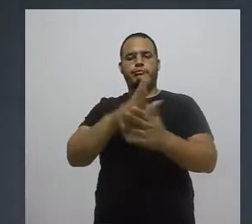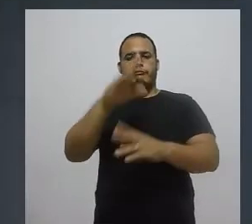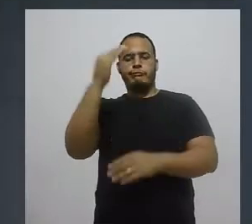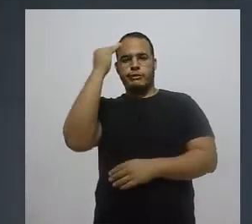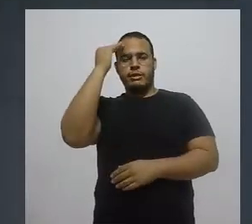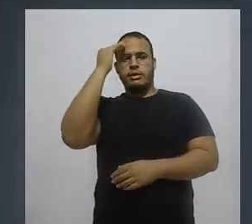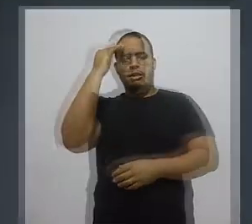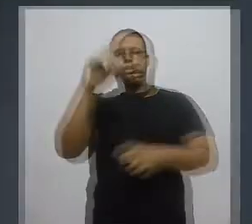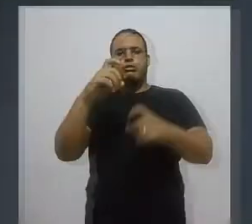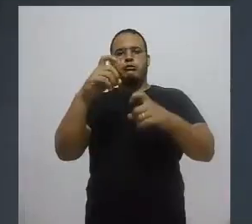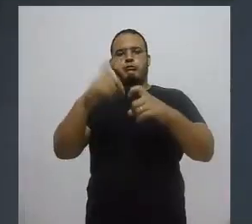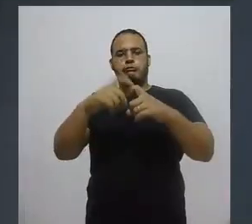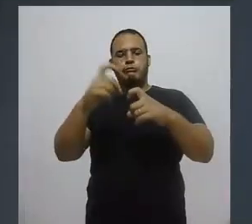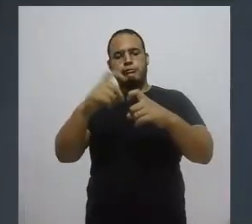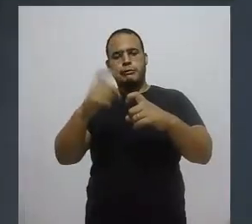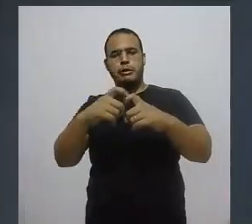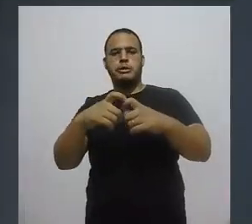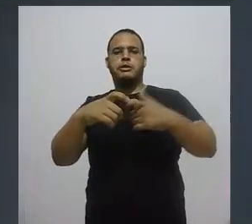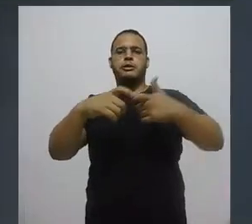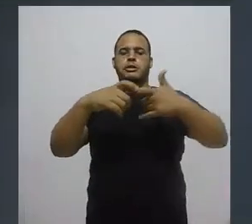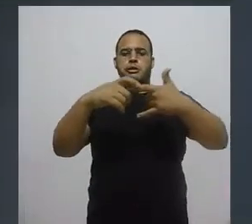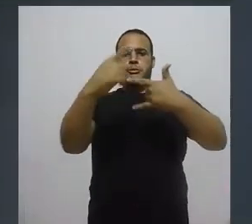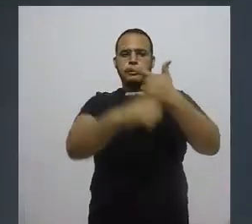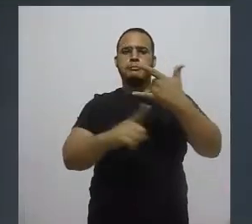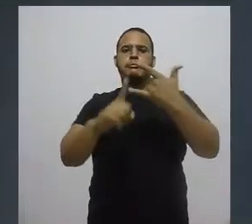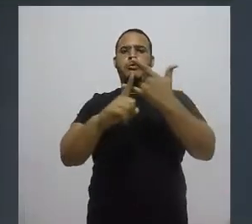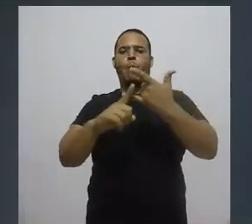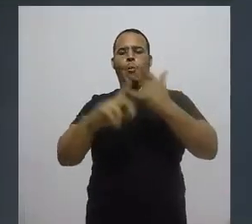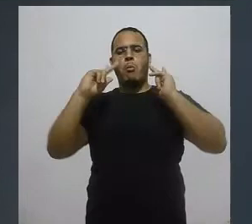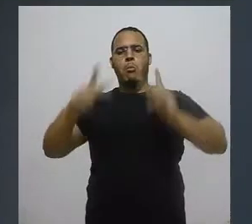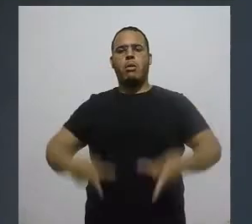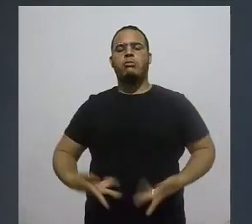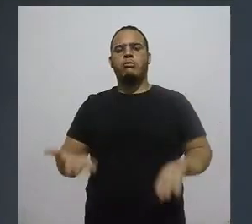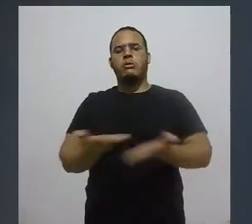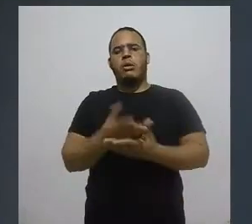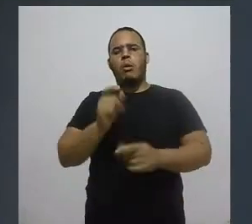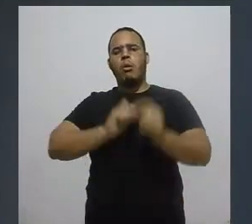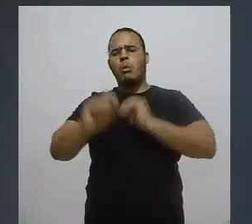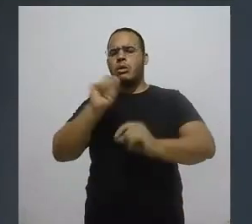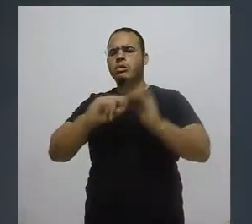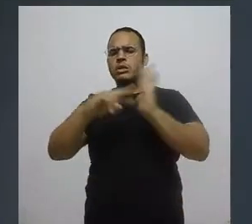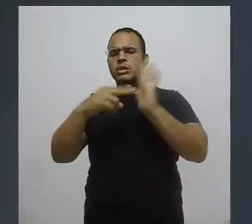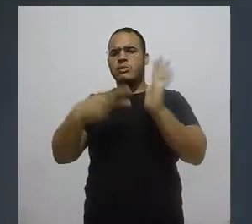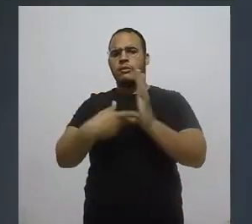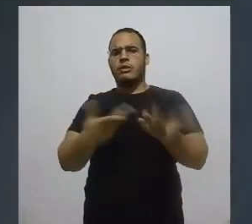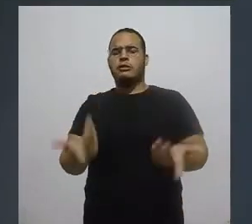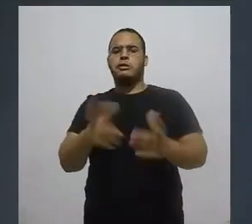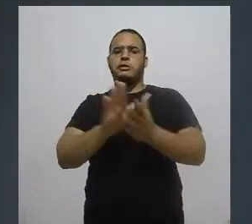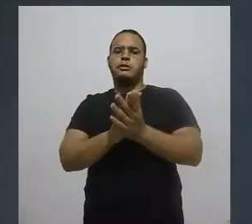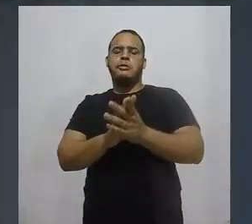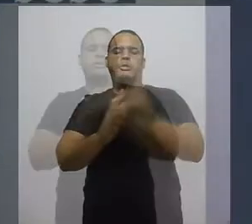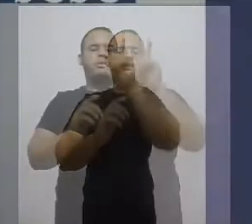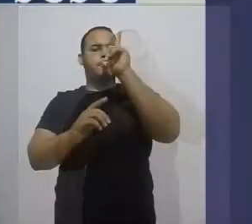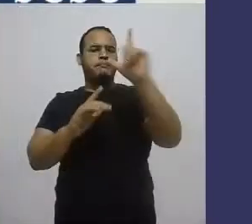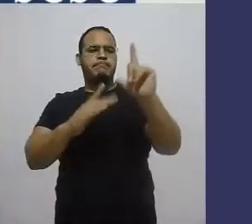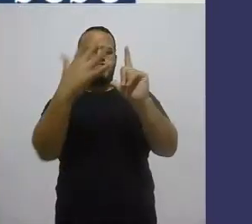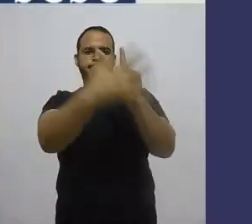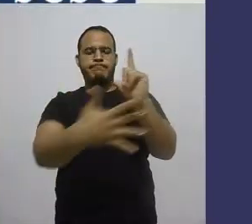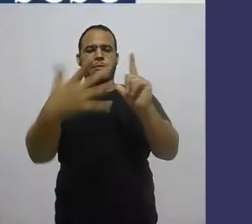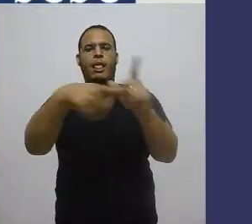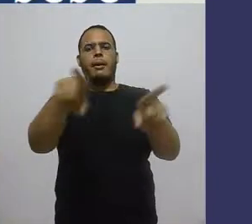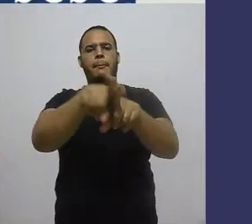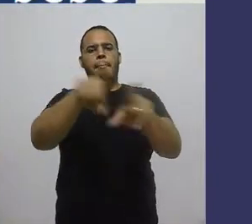o sistema reprodutor humano. Quando a gente fala aí de sistema reprodutor humano, a gente fala do sistema masculino e do